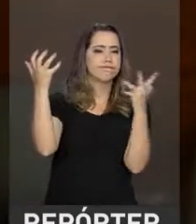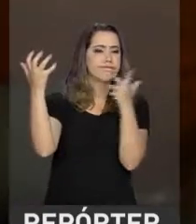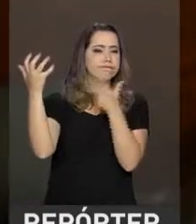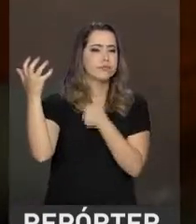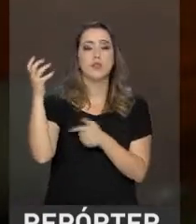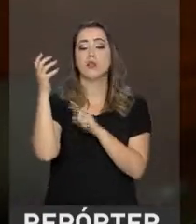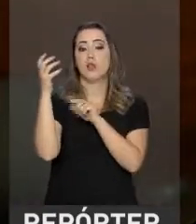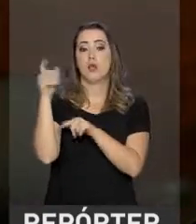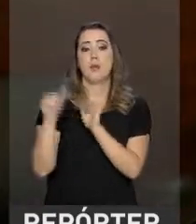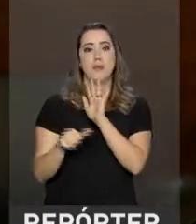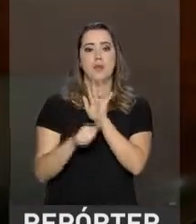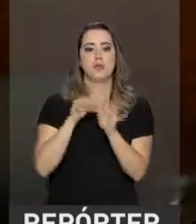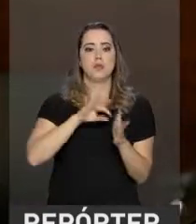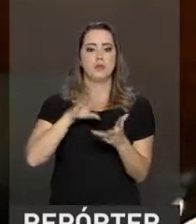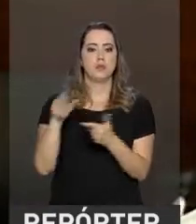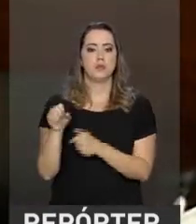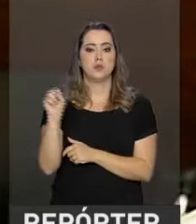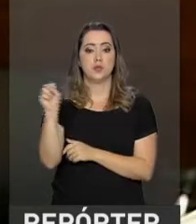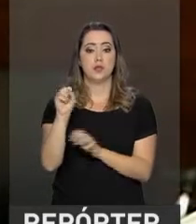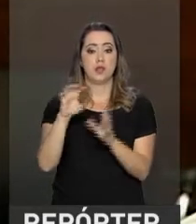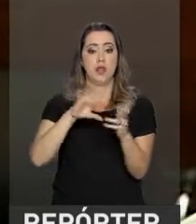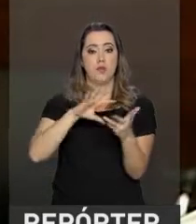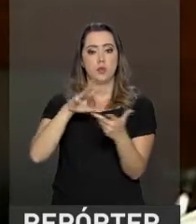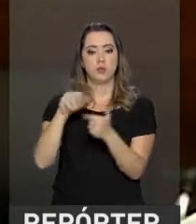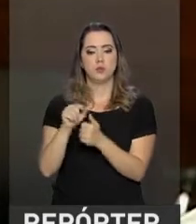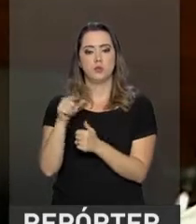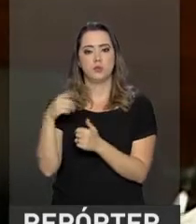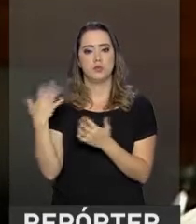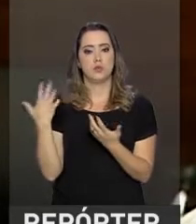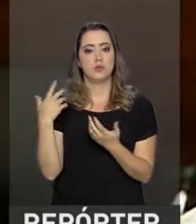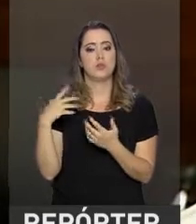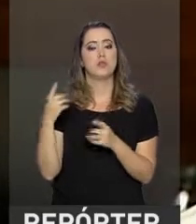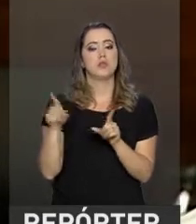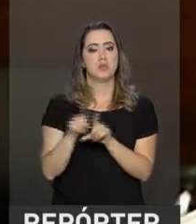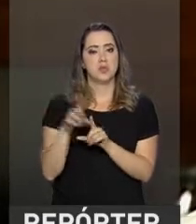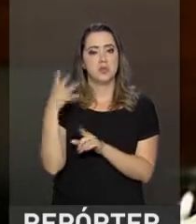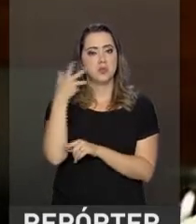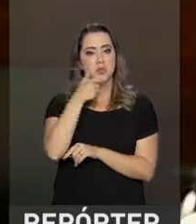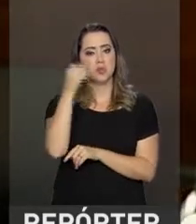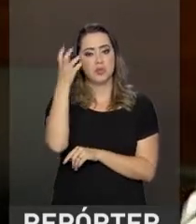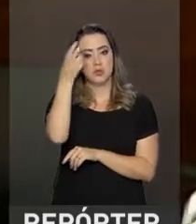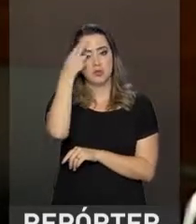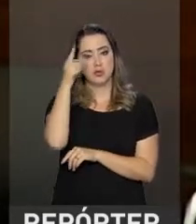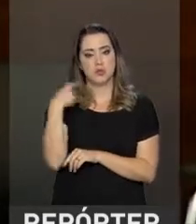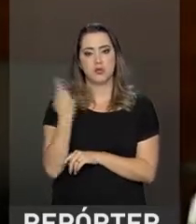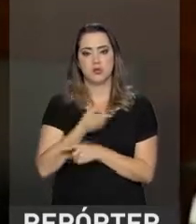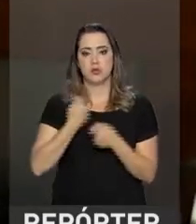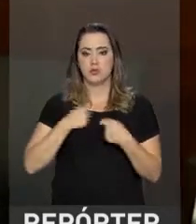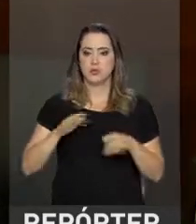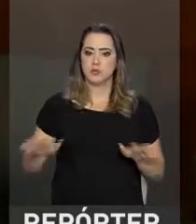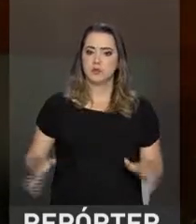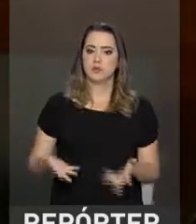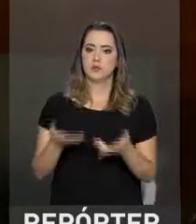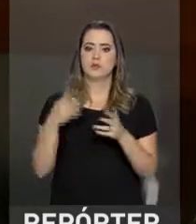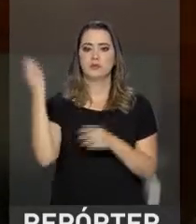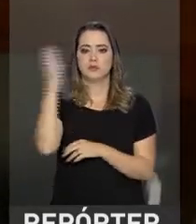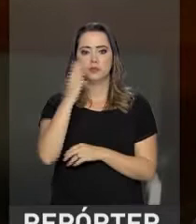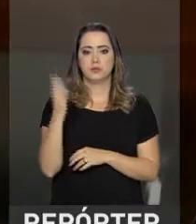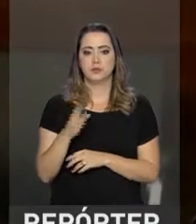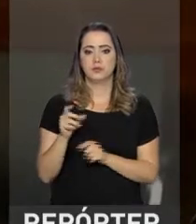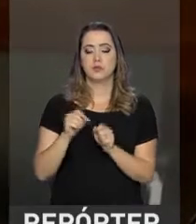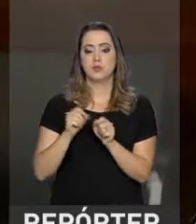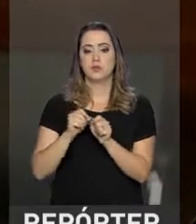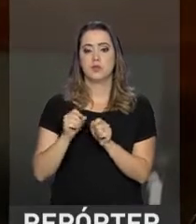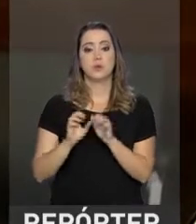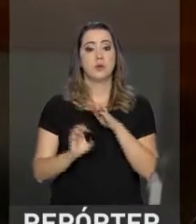mundo, somos o oitavo no mundo em belezas culturais. E, com certeza, nós temos que promover o país. Fazer com